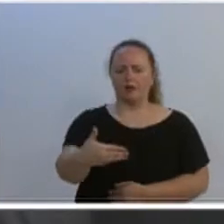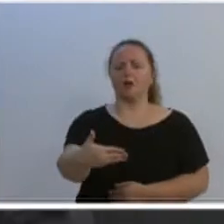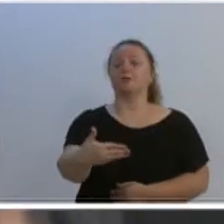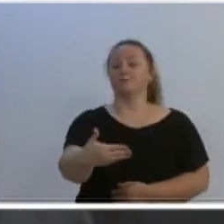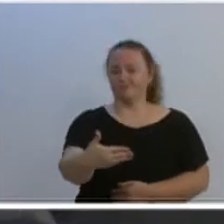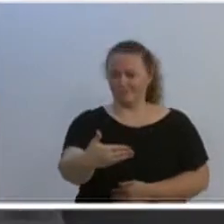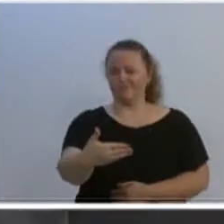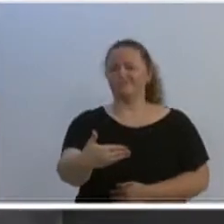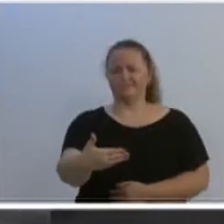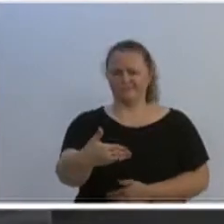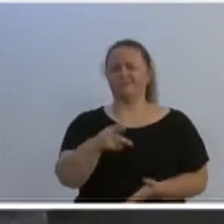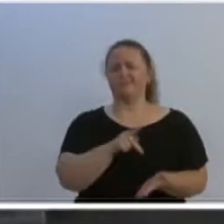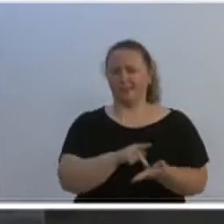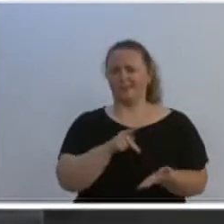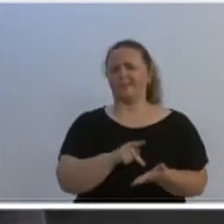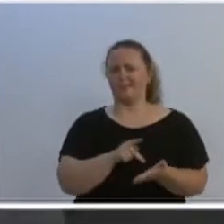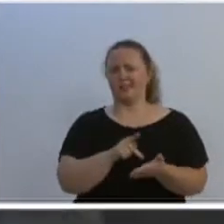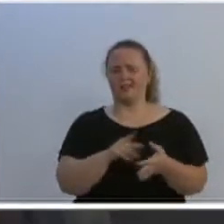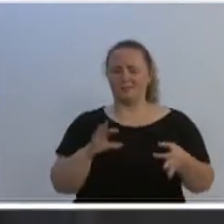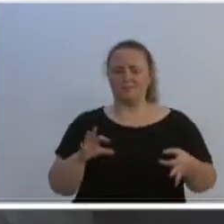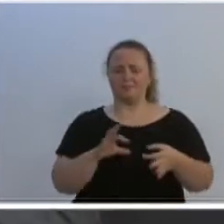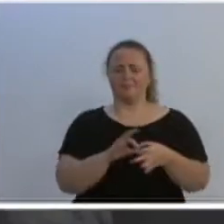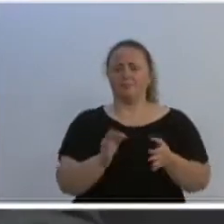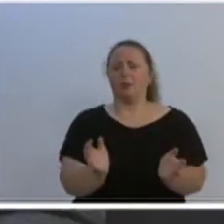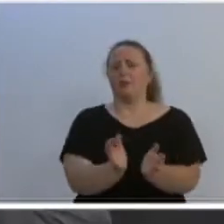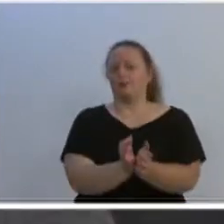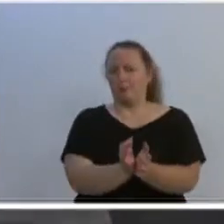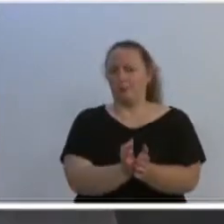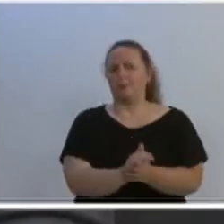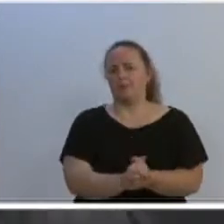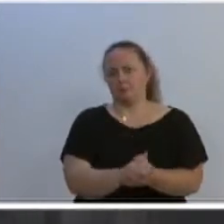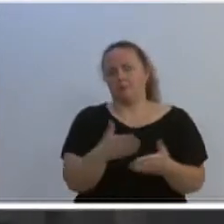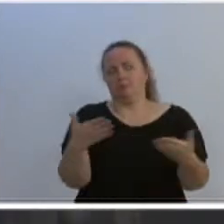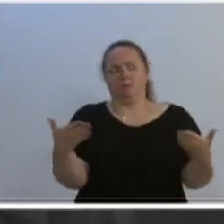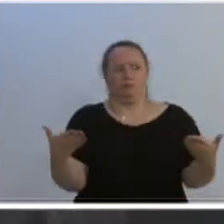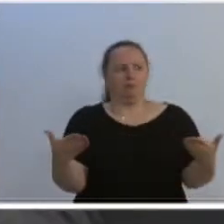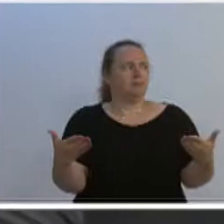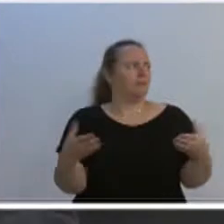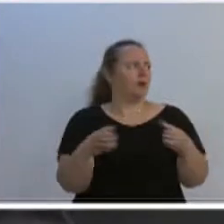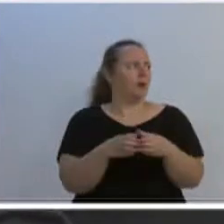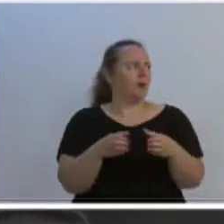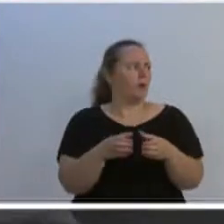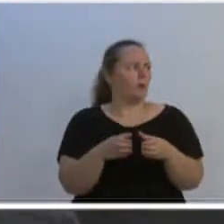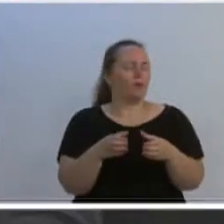outros partidos da base aliada também. Aliás, a pátria educadora,